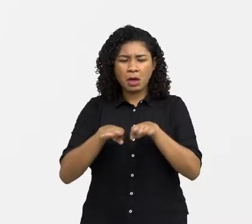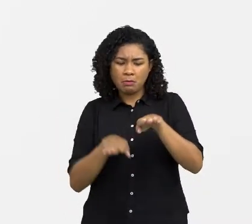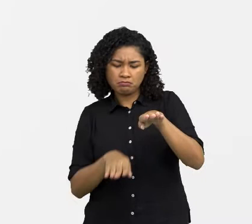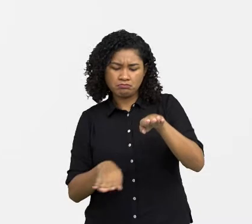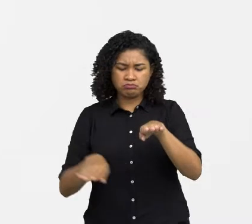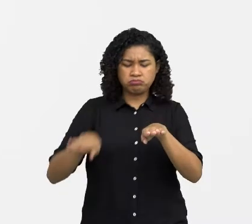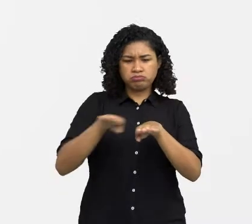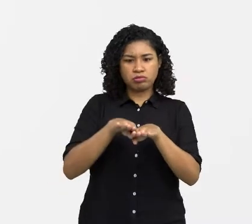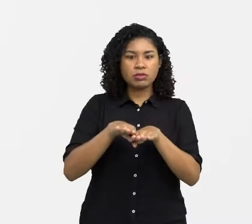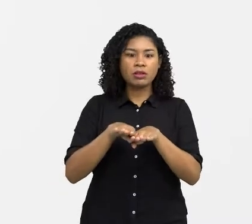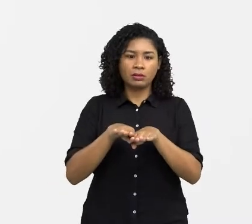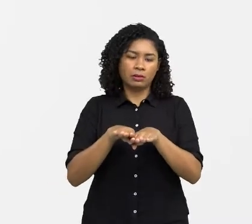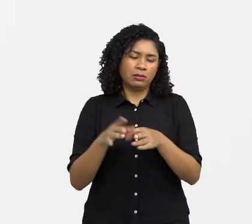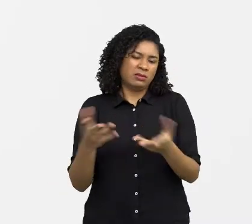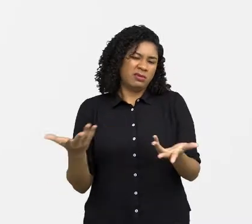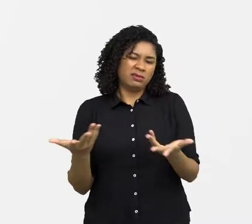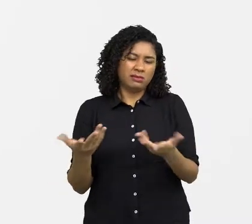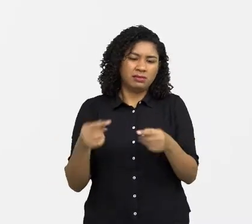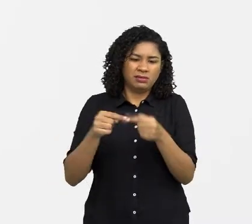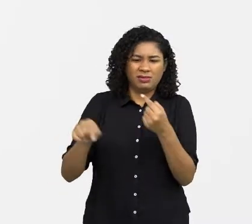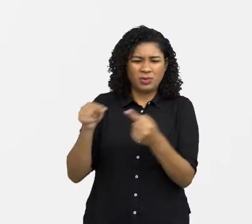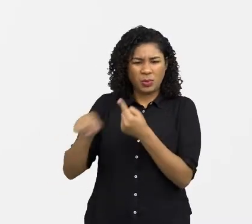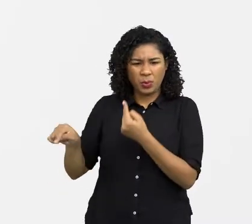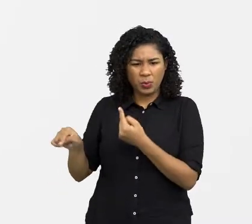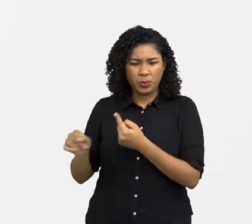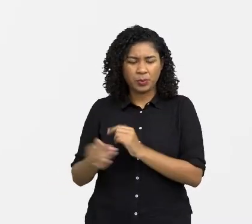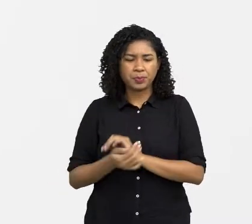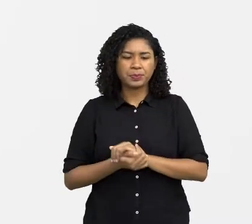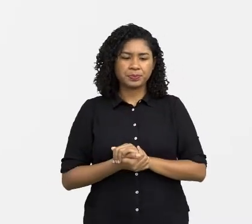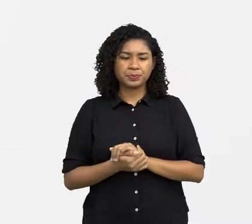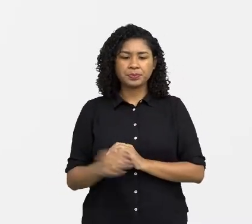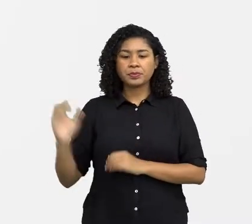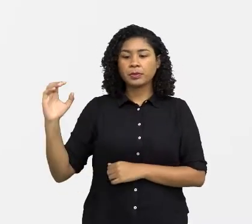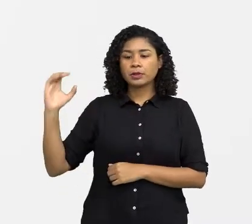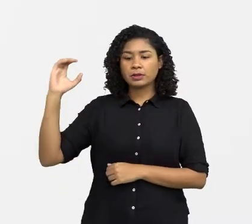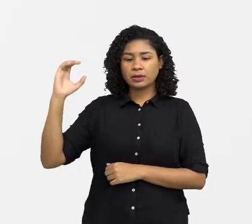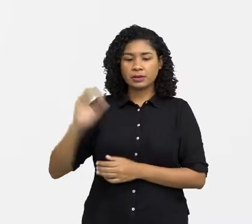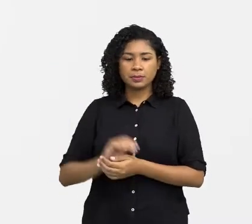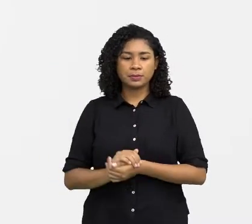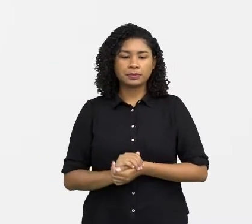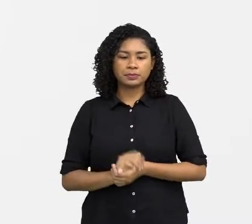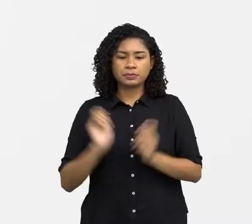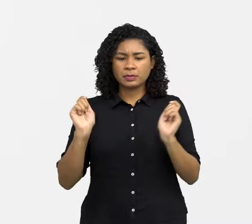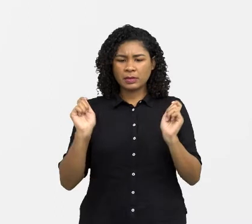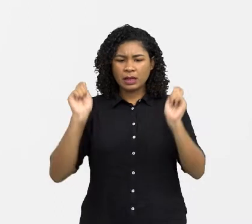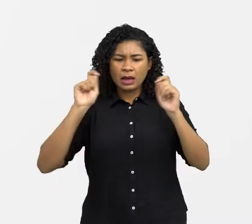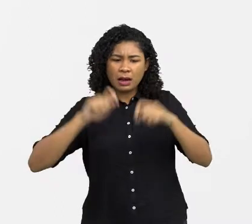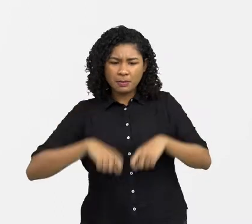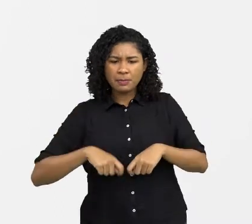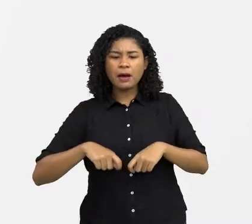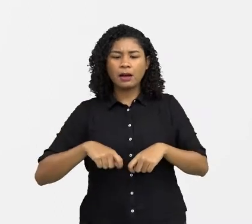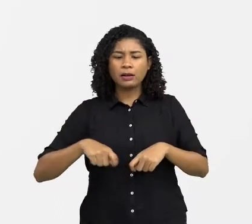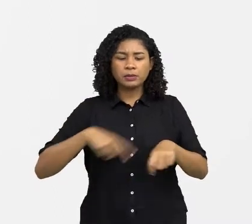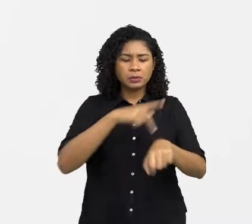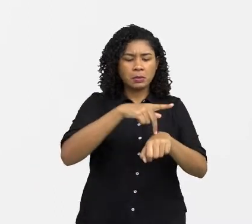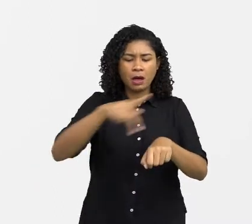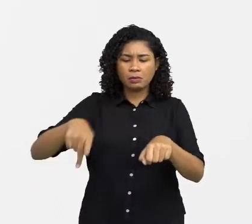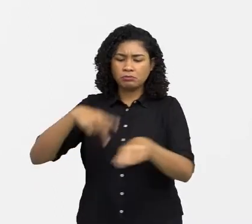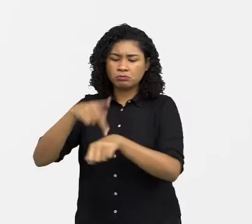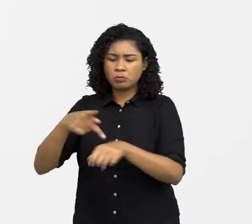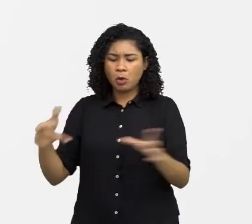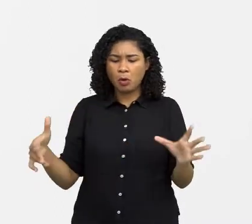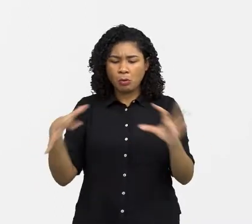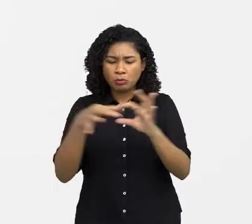da questão 1, né, que a gente verificou. Então, não é ela. Letra C está dizendo aí que possibilitou a redução nas conexões entre os